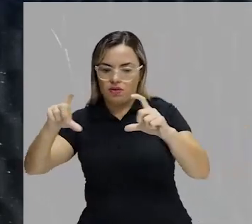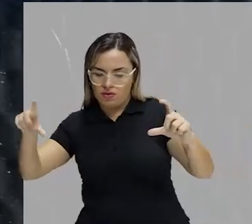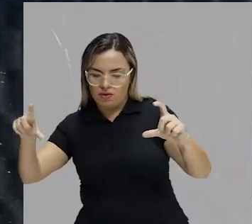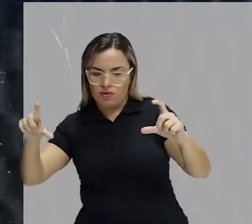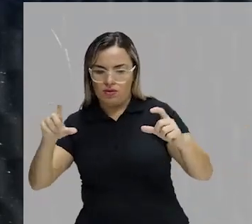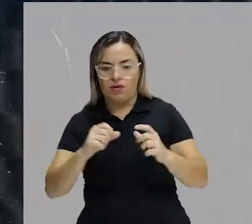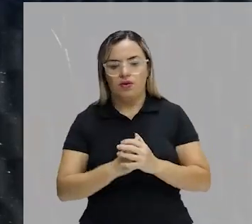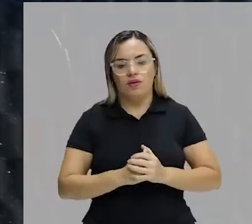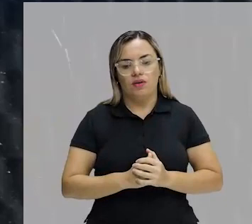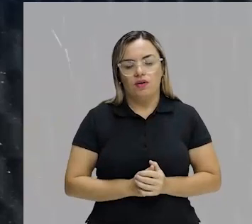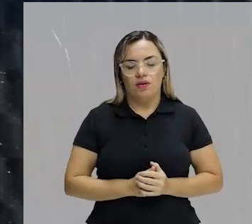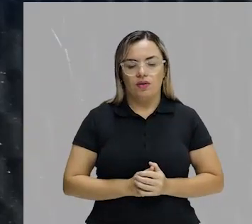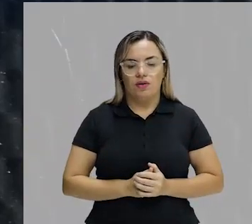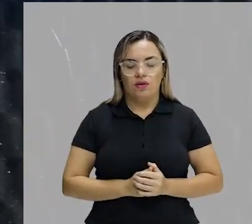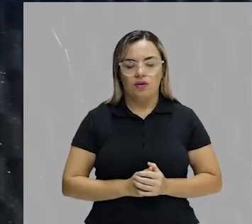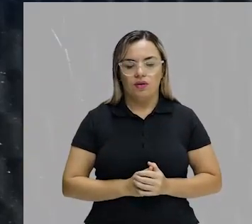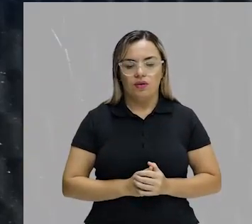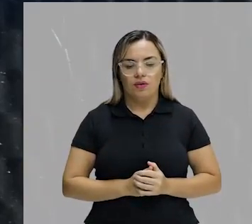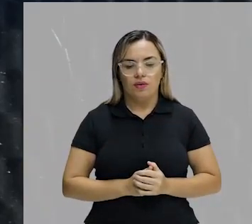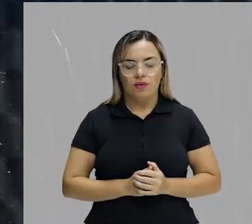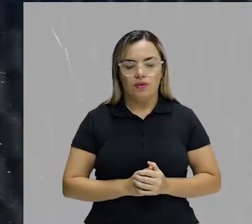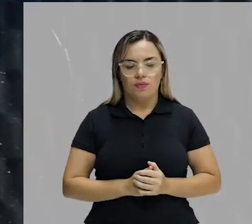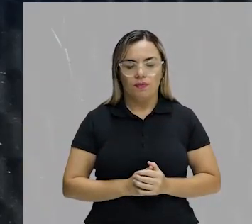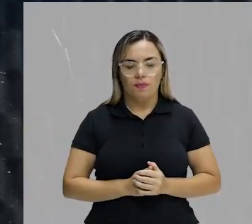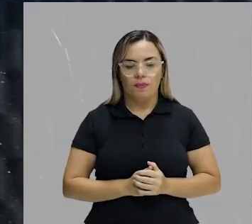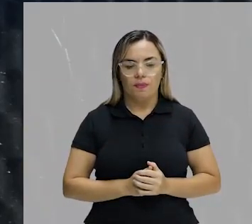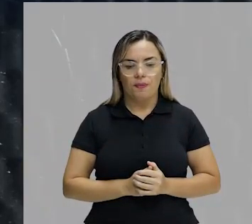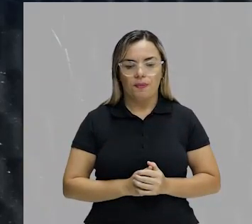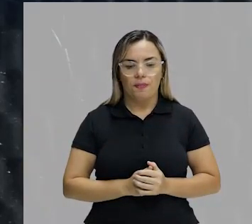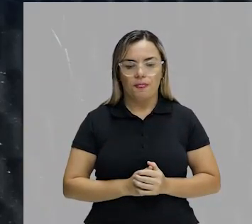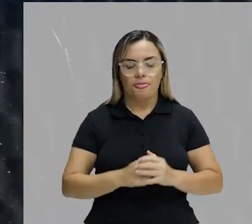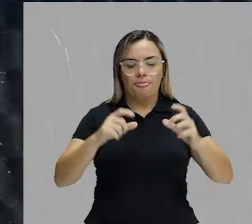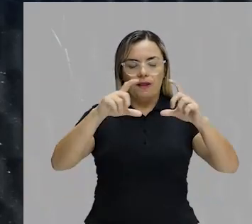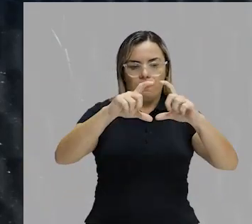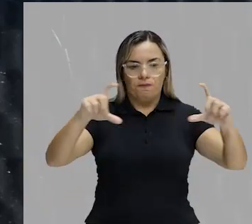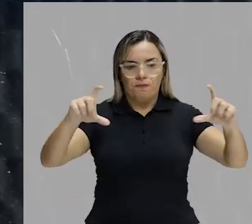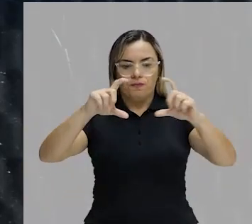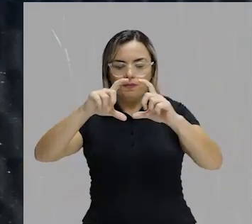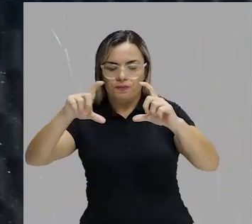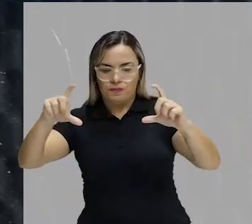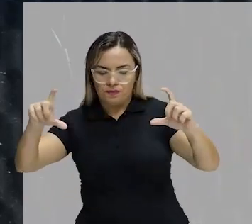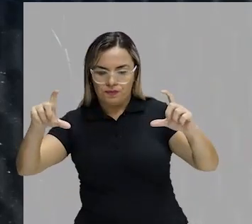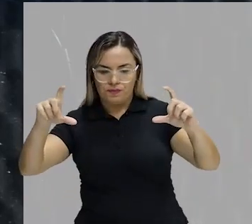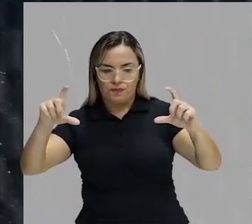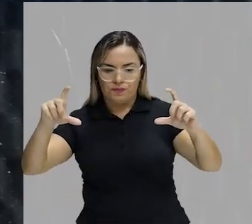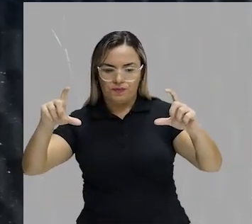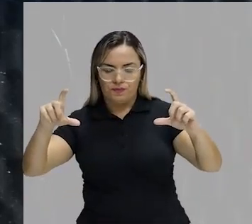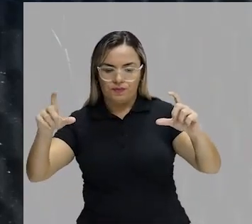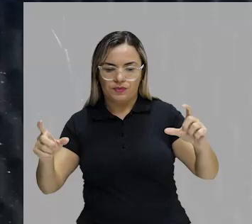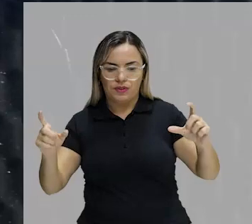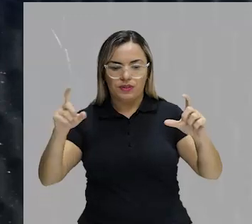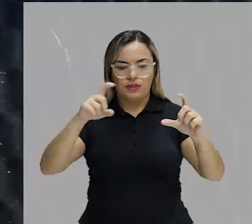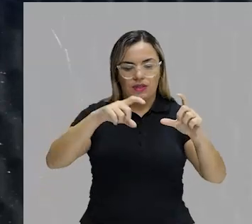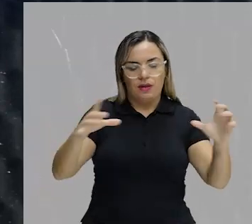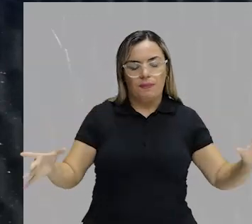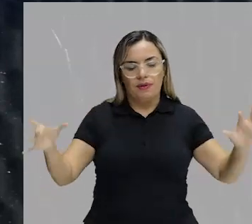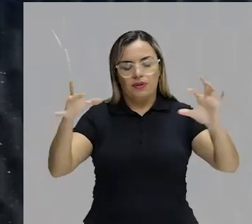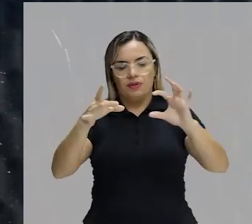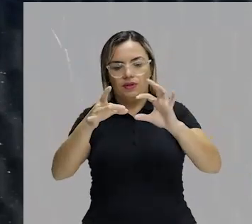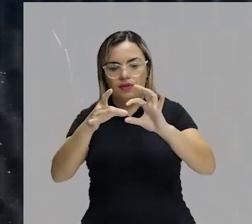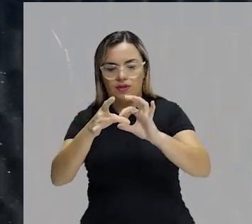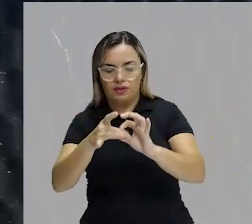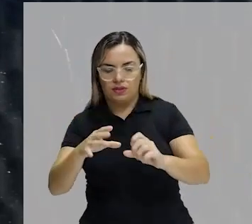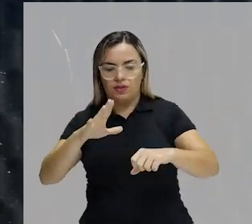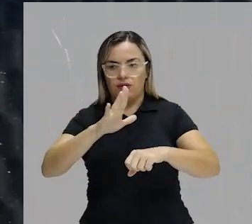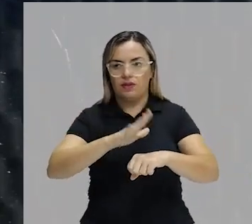dizer que é um período composto por coordenação, ou esse período composto pode ser formado por orações que dependem, uma vai depender da outra, aí